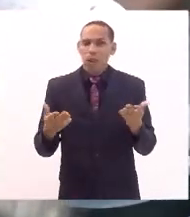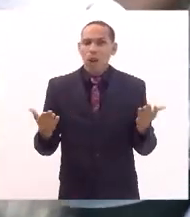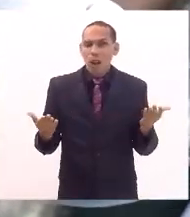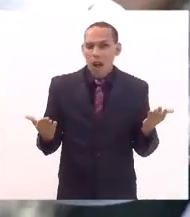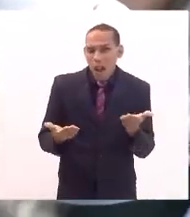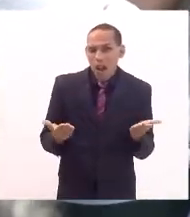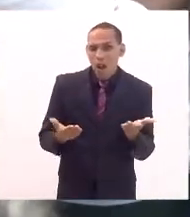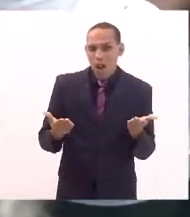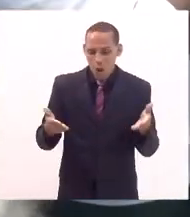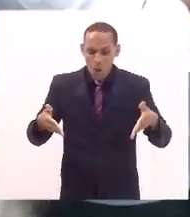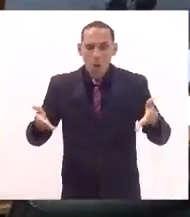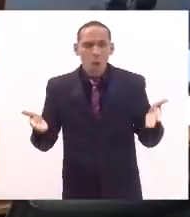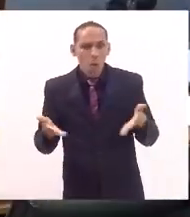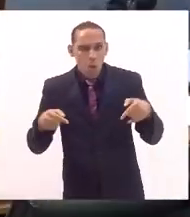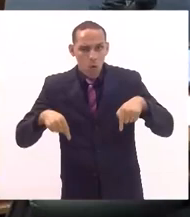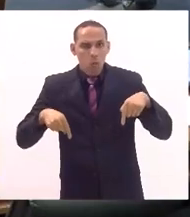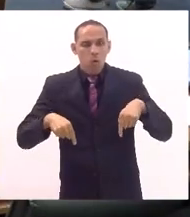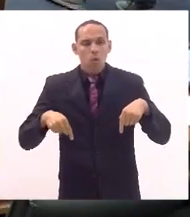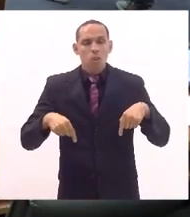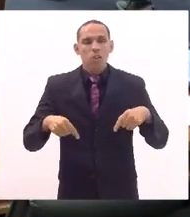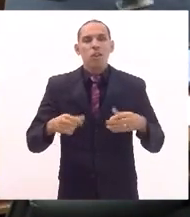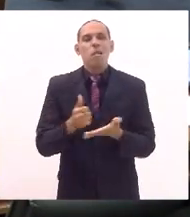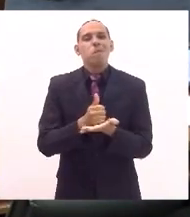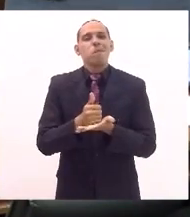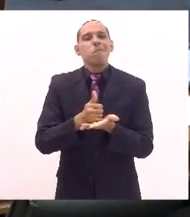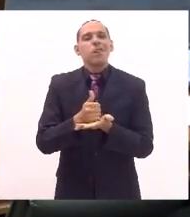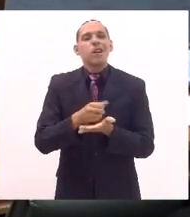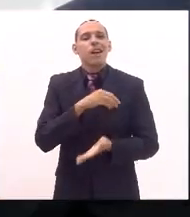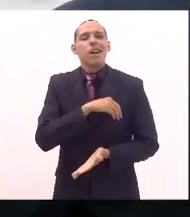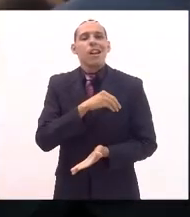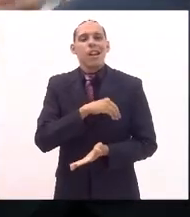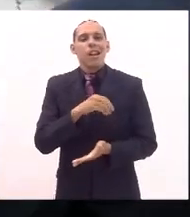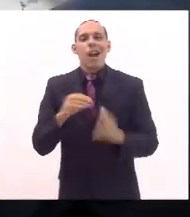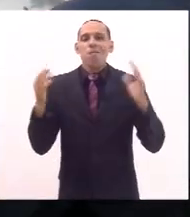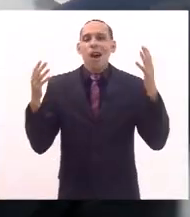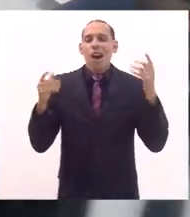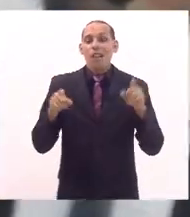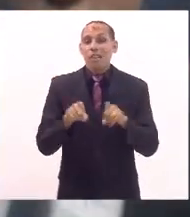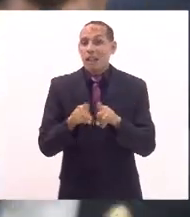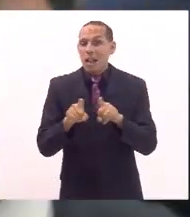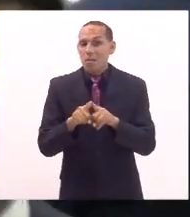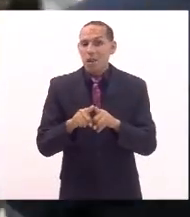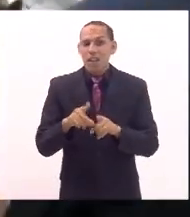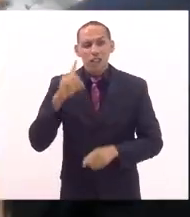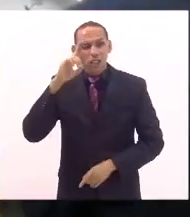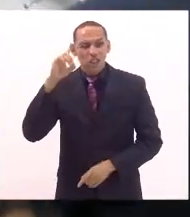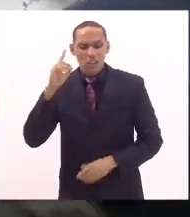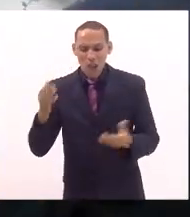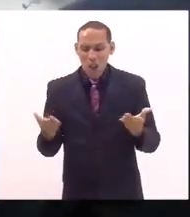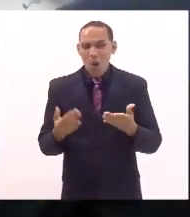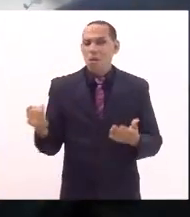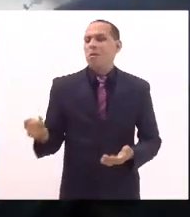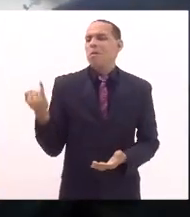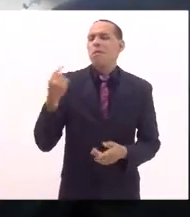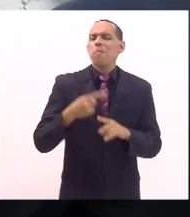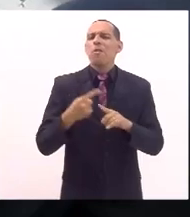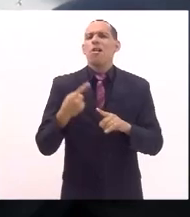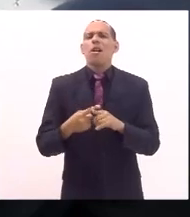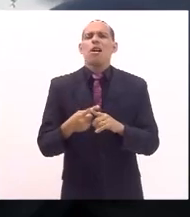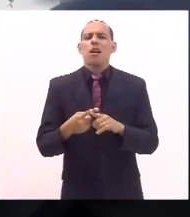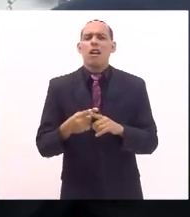vez comemoramos um piso salarial mas também é uma data onde a gente tem que reafirmar